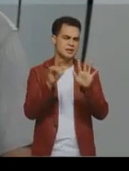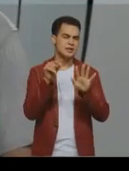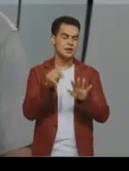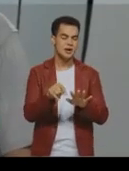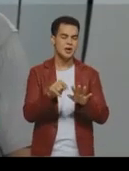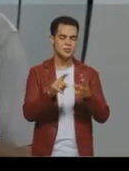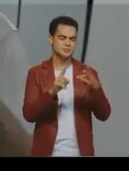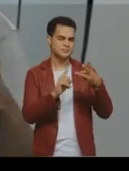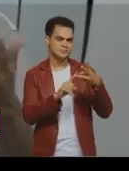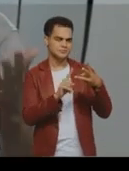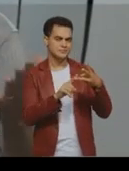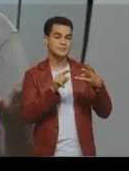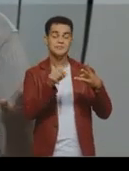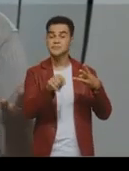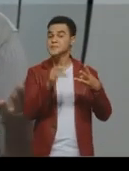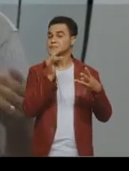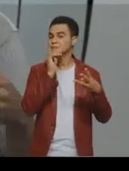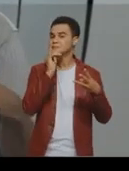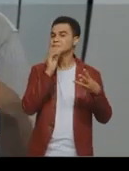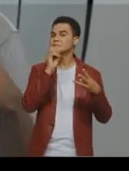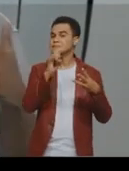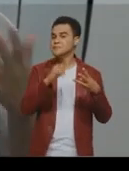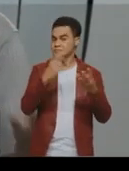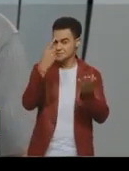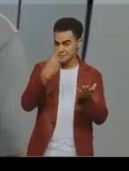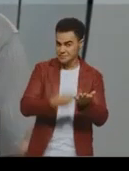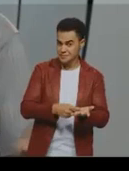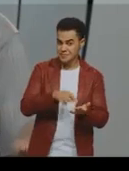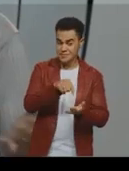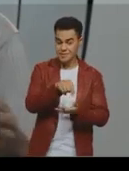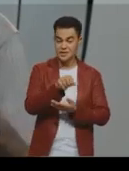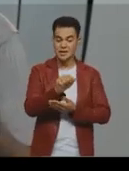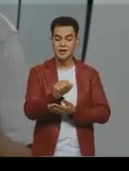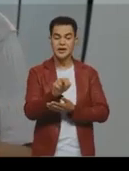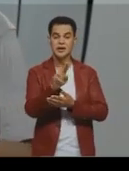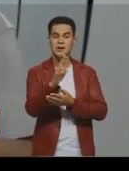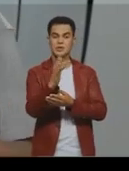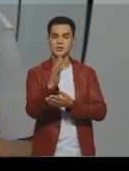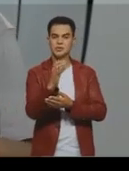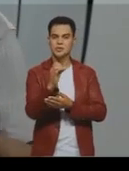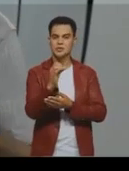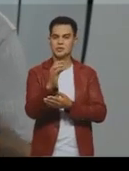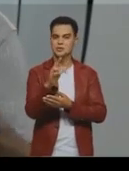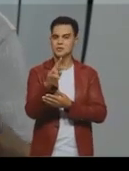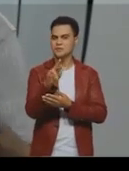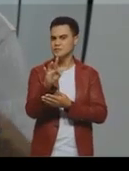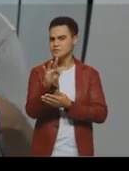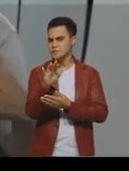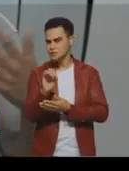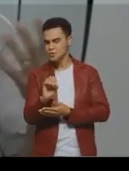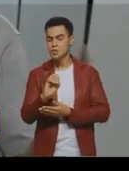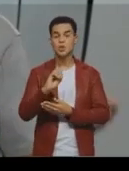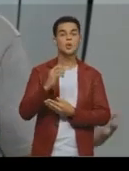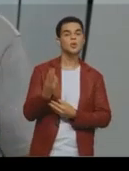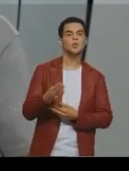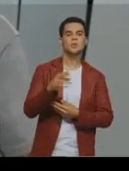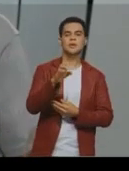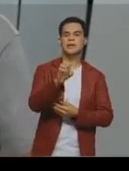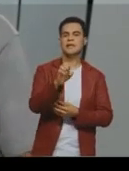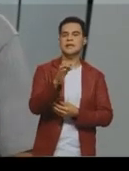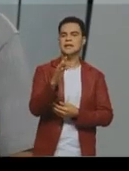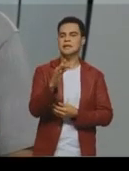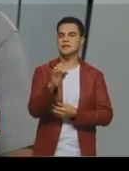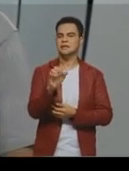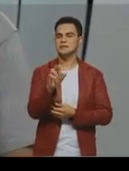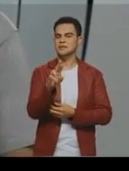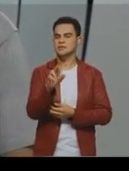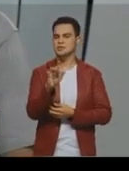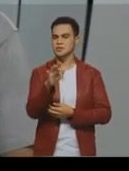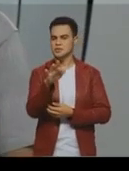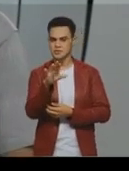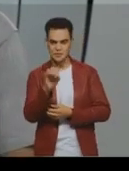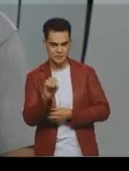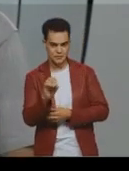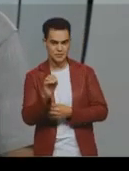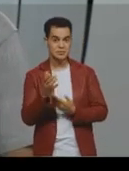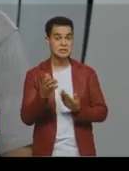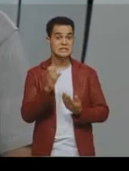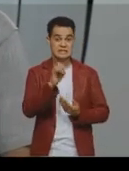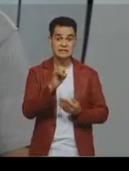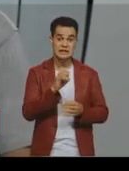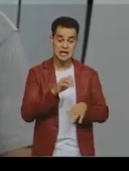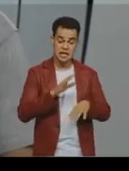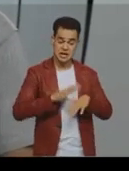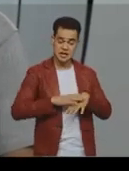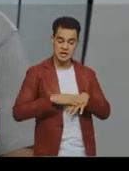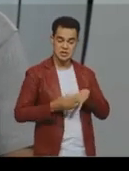quando determinamos se o organismo é autótrofo ou heterótrofo, ou seja, se ele produz o próprio alimento ou se ele